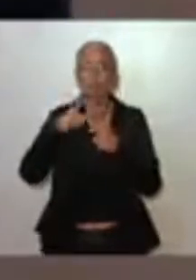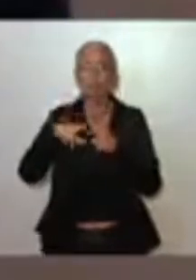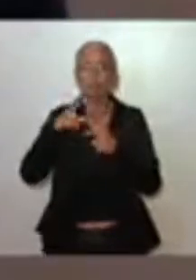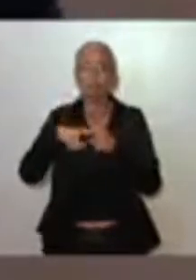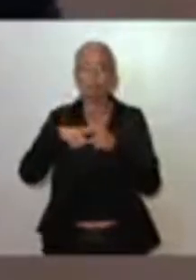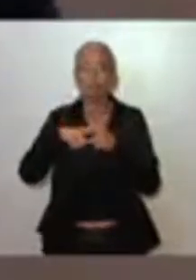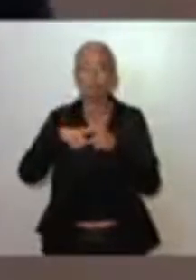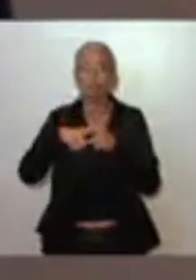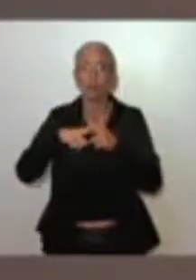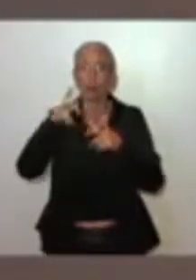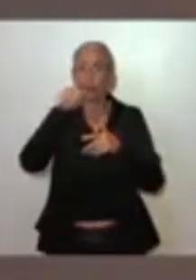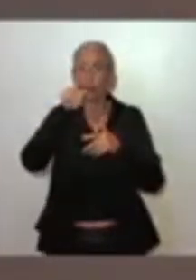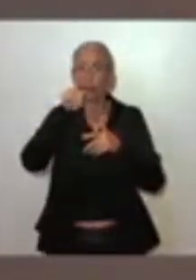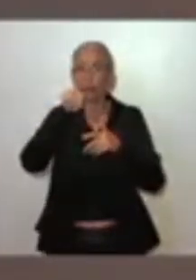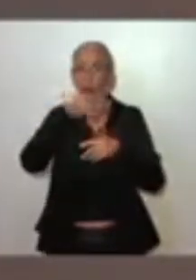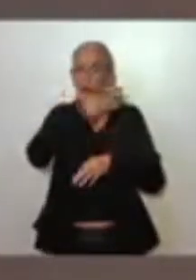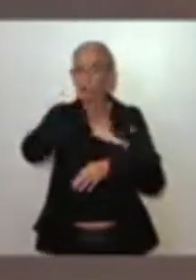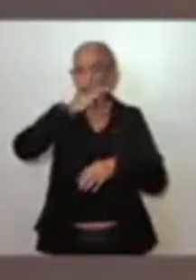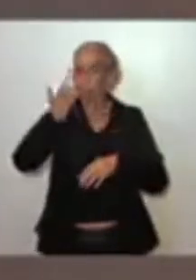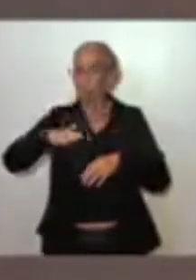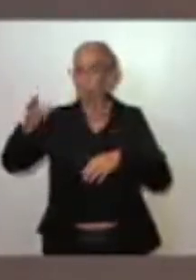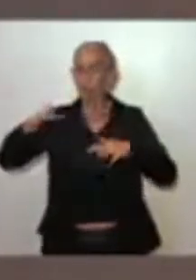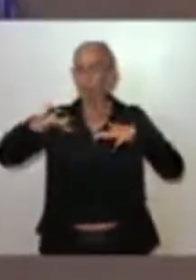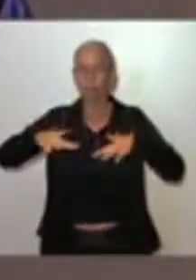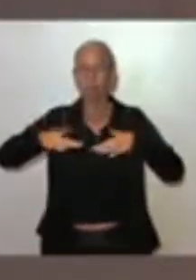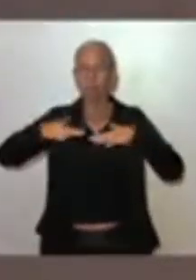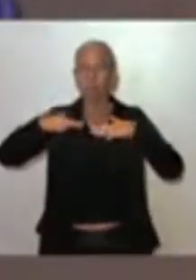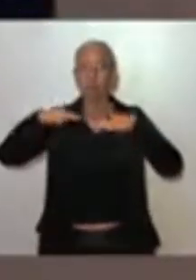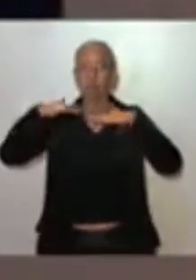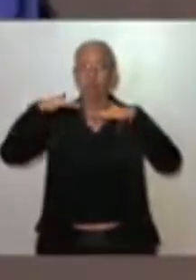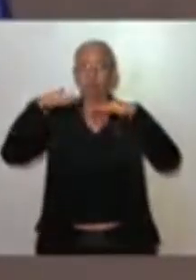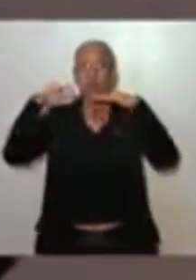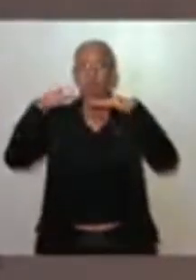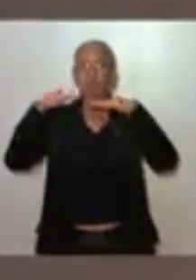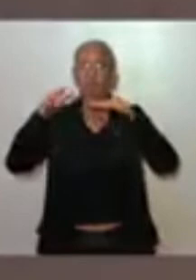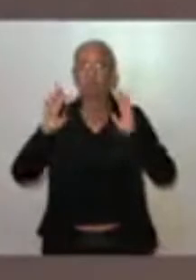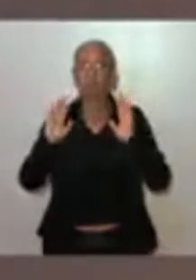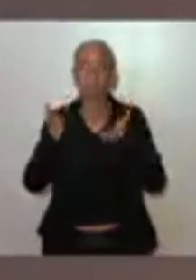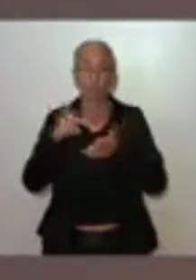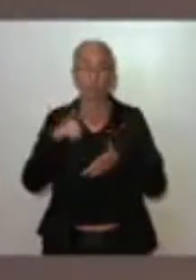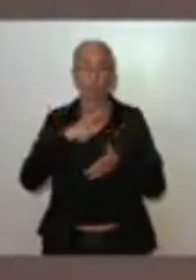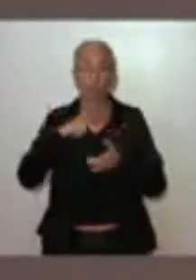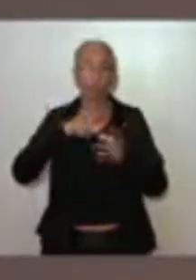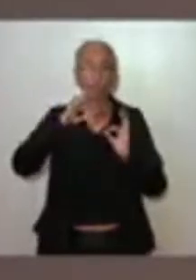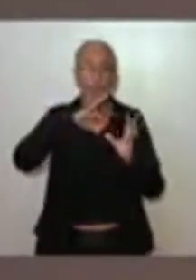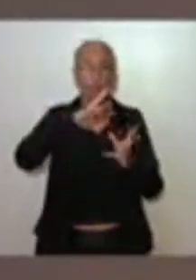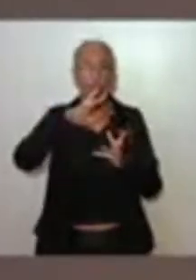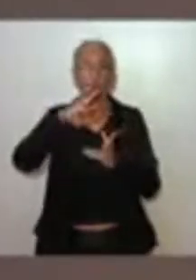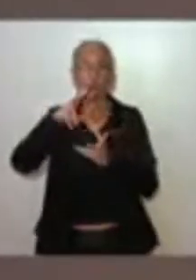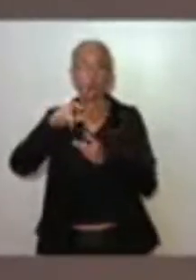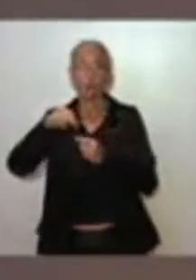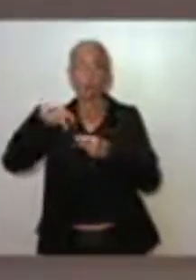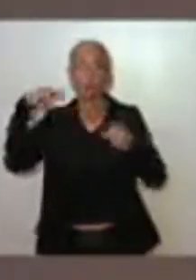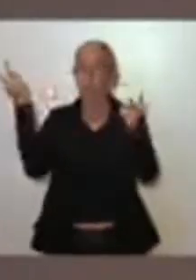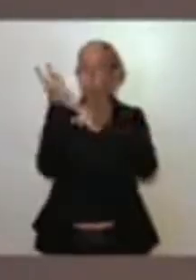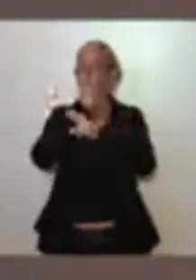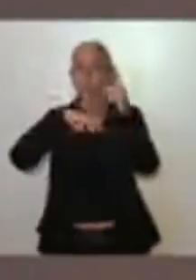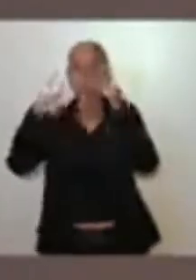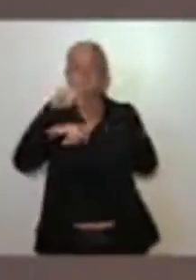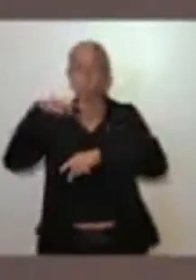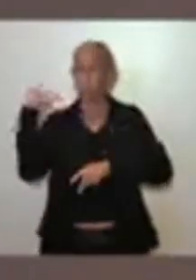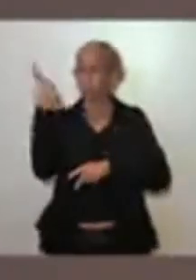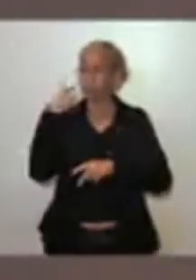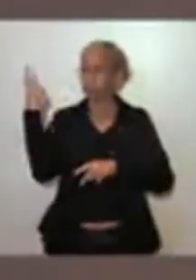aquecimento EA elevação dos oceanos como eventos extremos que já balão o mundo como tempestades furacões